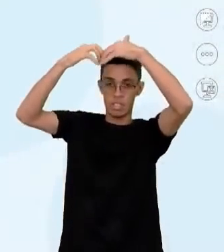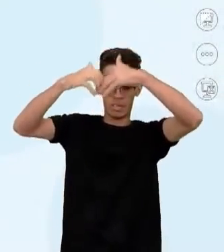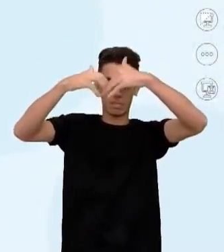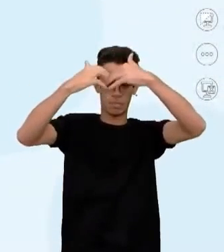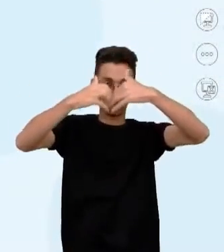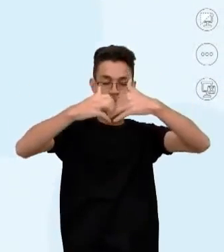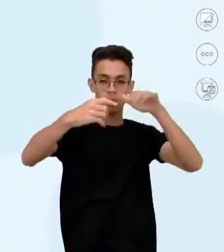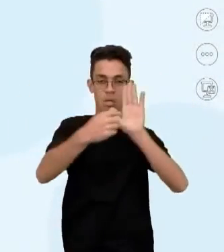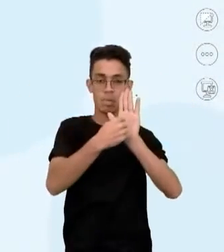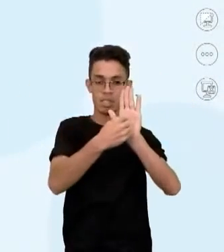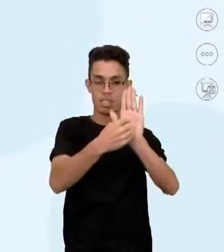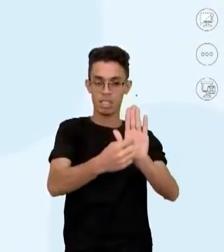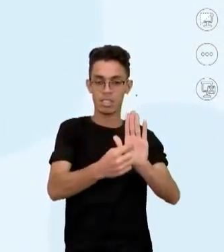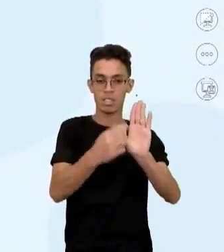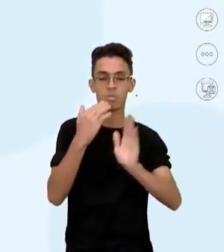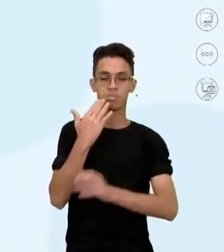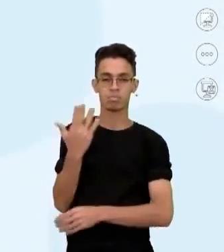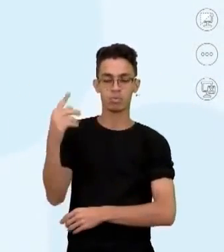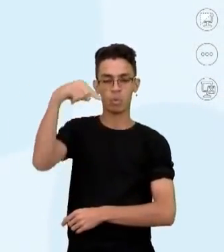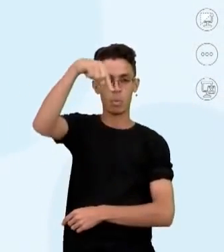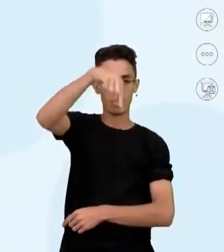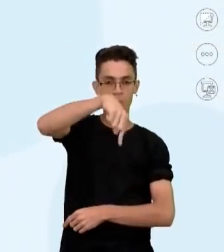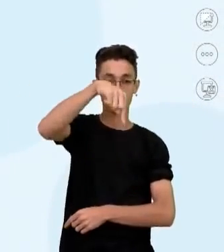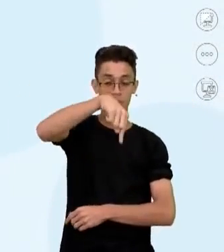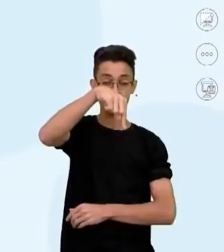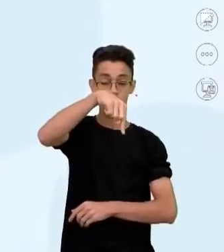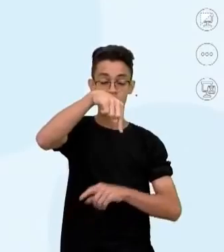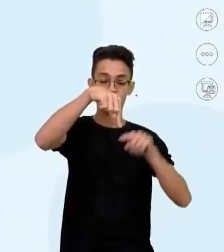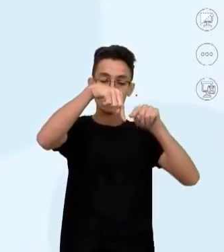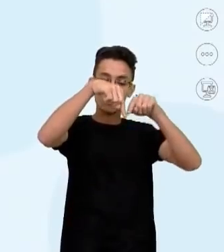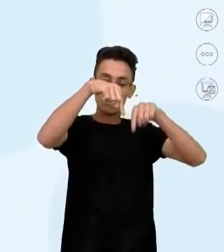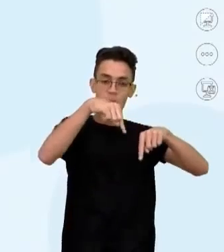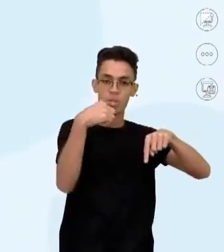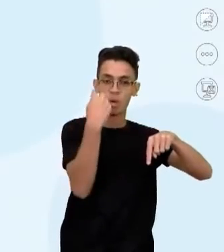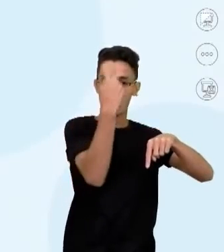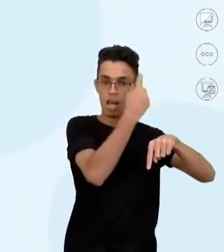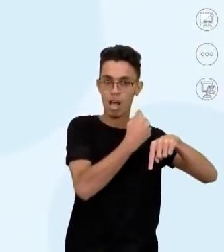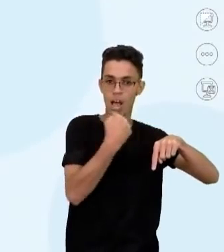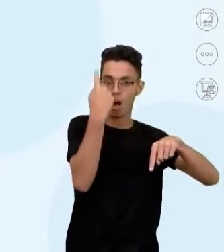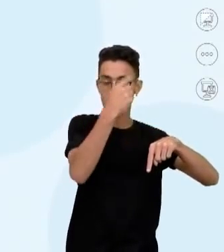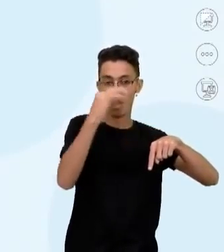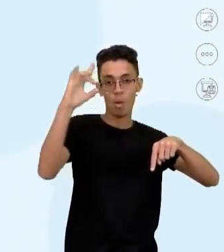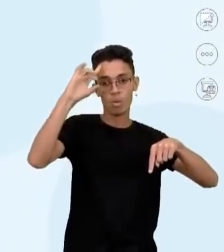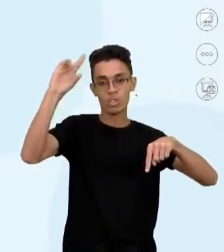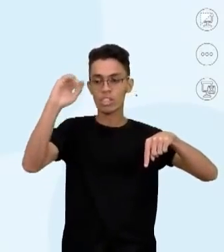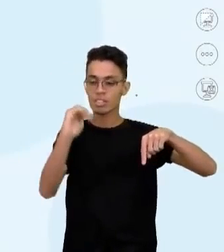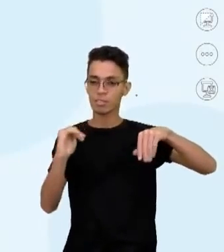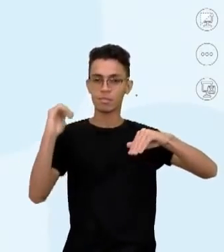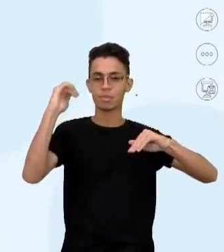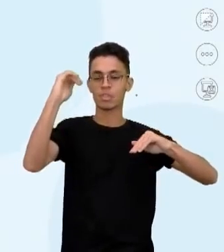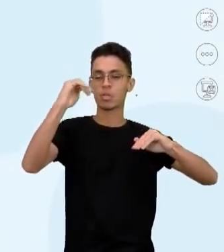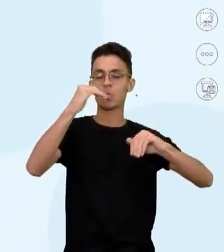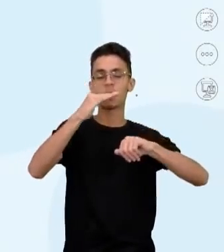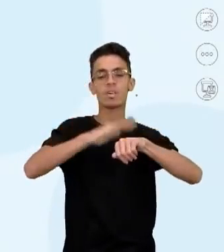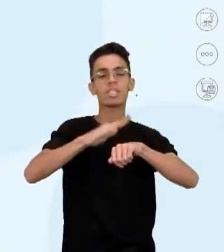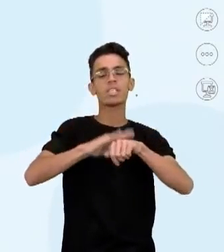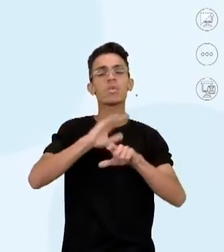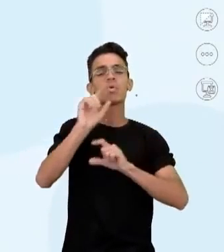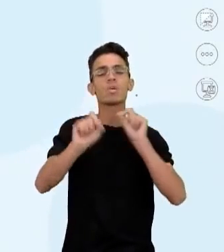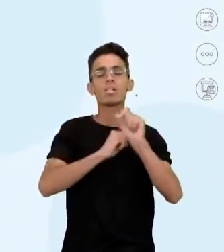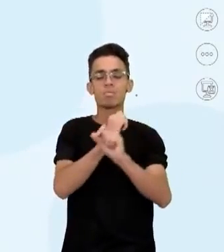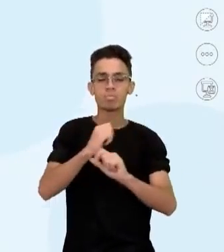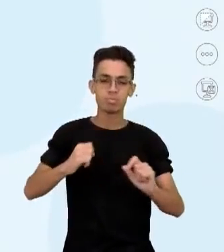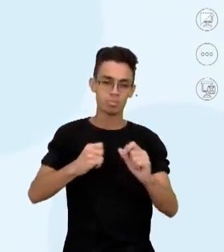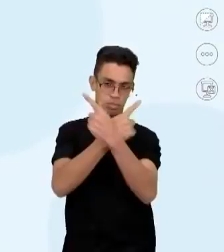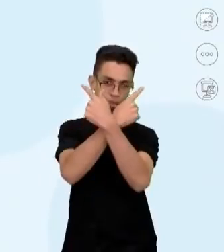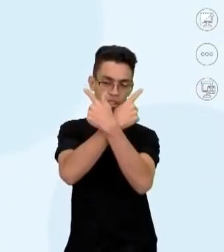uma setinha, ó, diminuindo aqui as horas, eu vou aumentar os dias. E agora, o que eu faço para fazer a regra de 3? Tem várias maneiras,